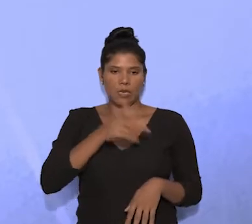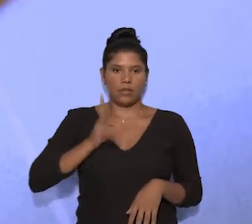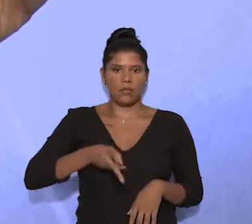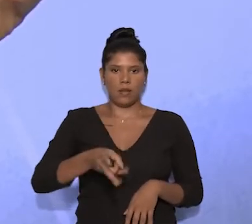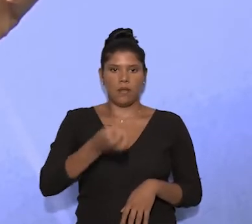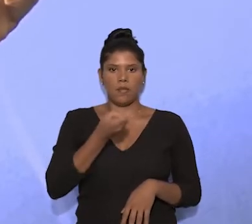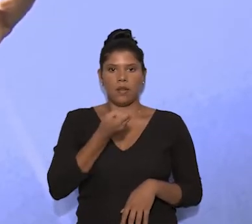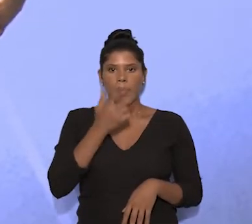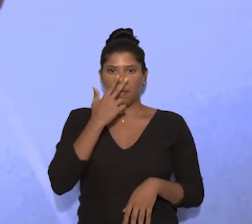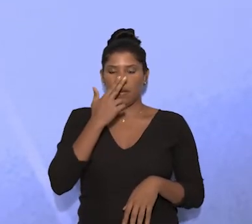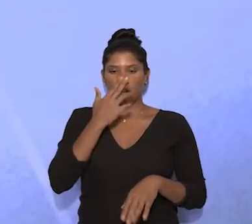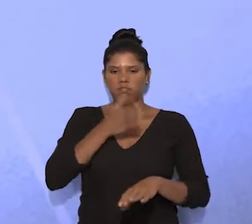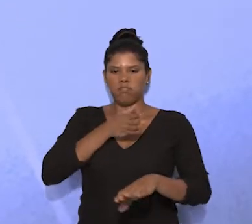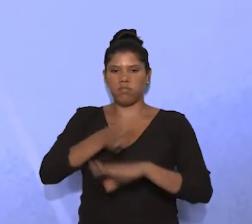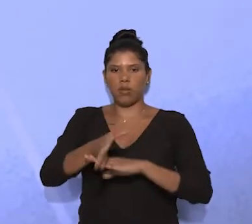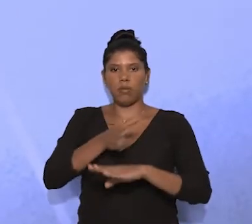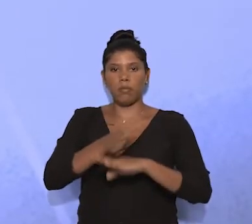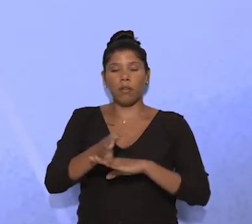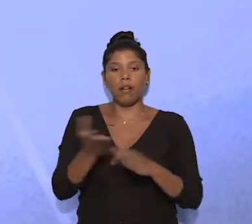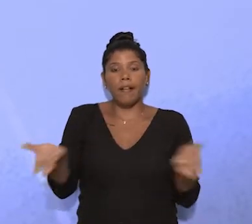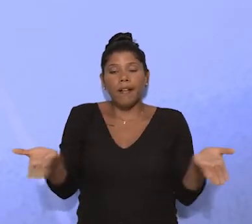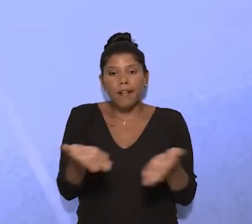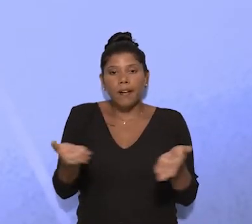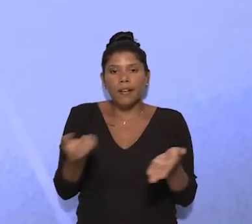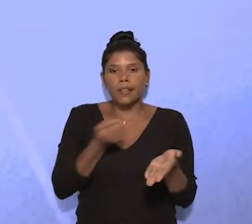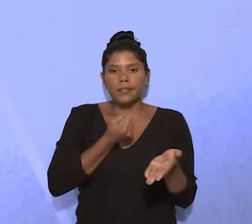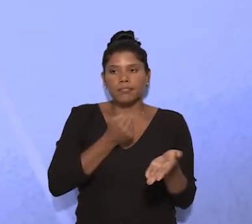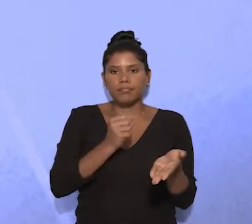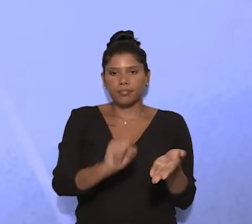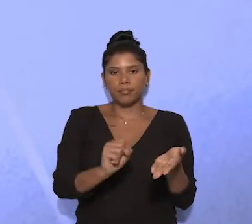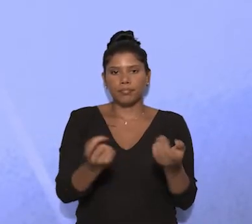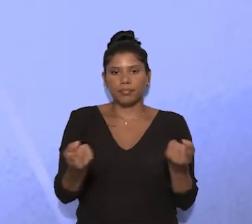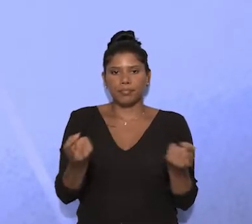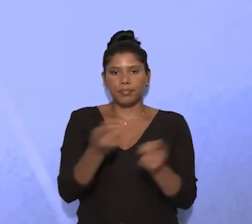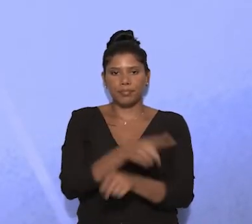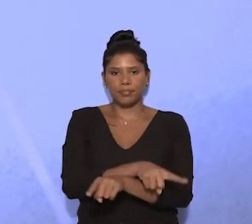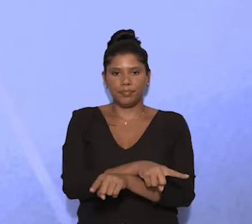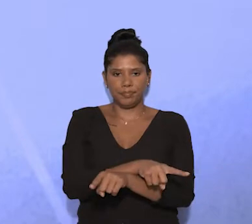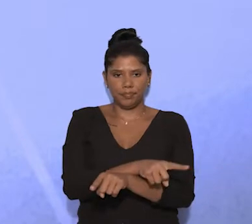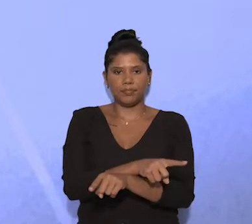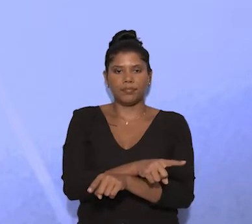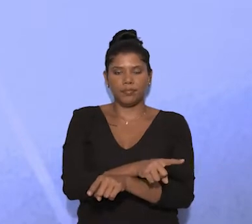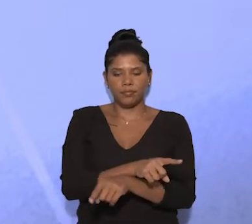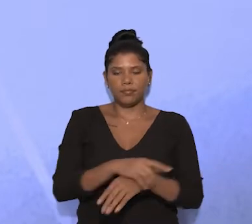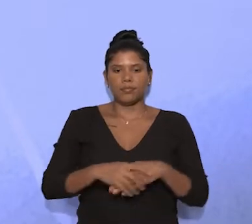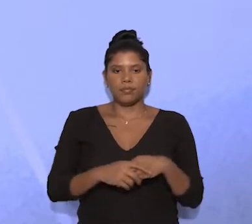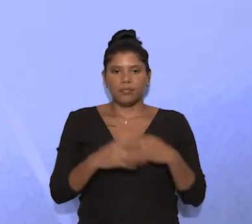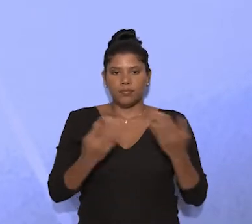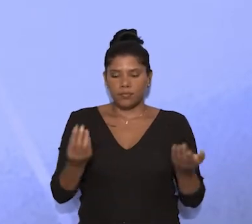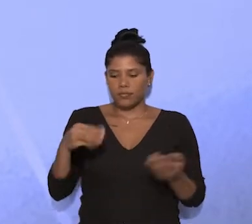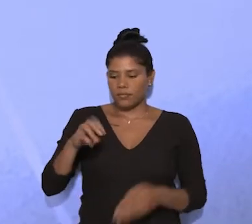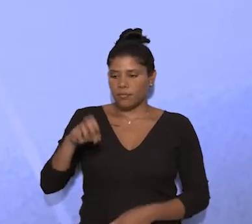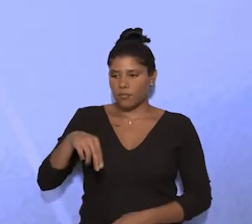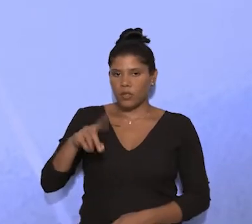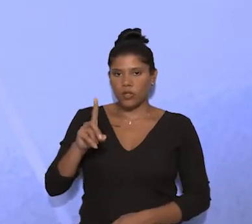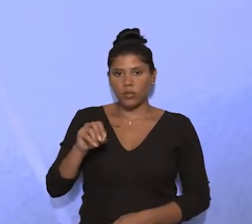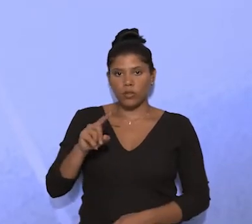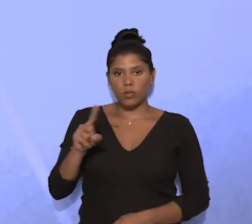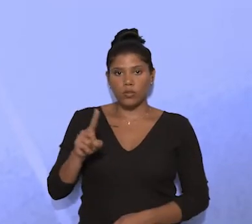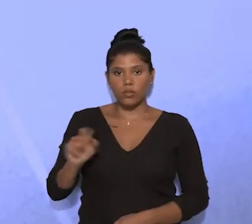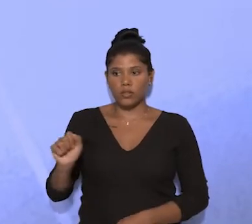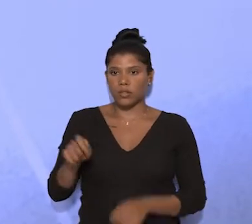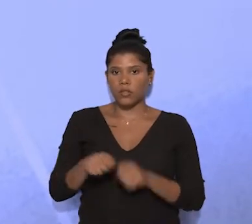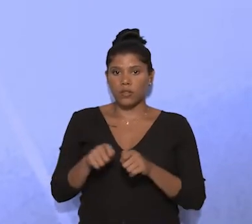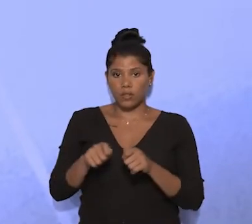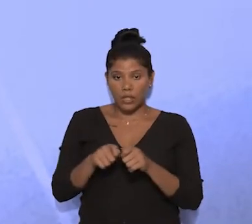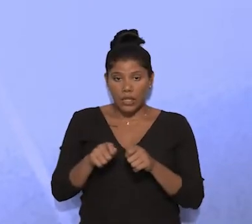que era reativo. E nessa função o Mendonça é fundamental. Tanto que ele fez a maior parte dos gols dele em bola